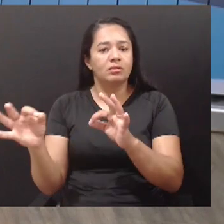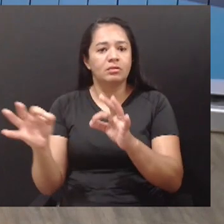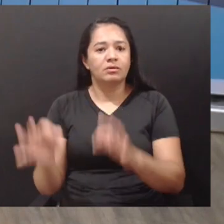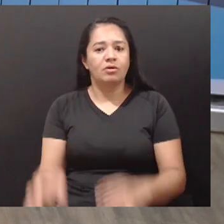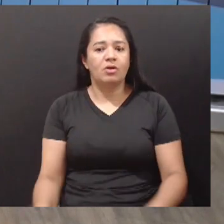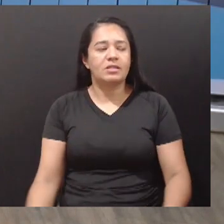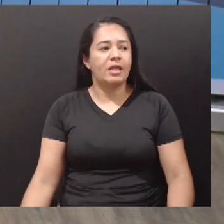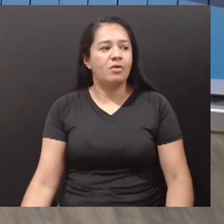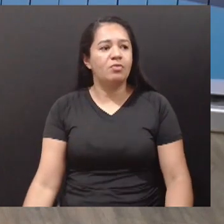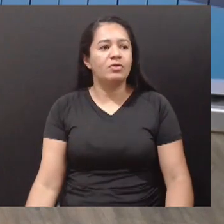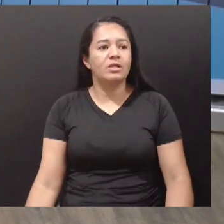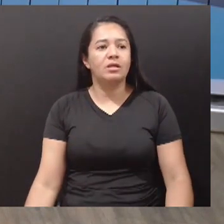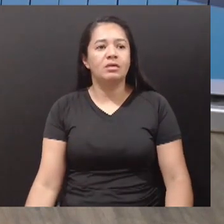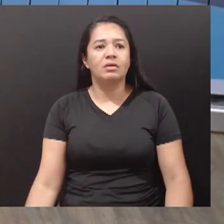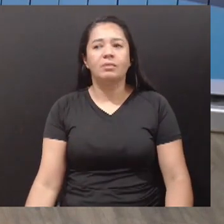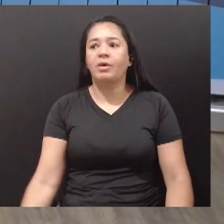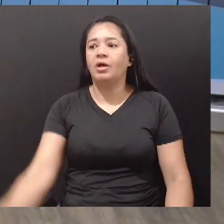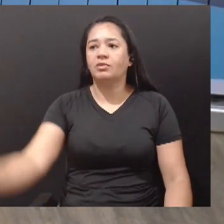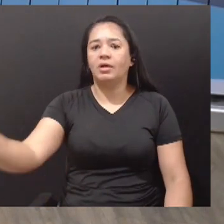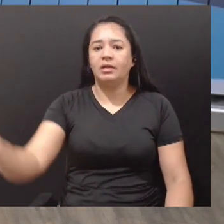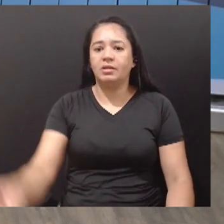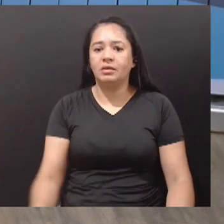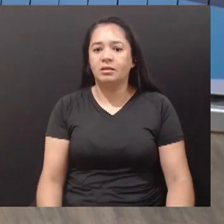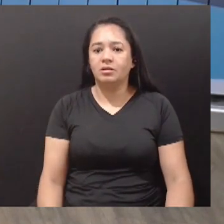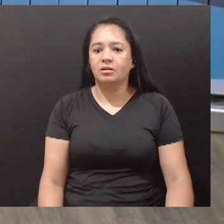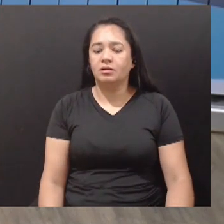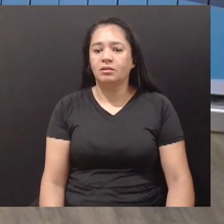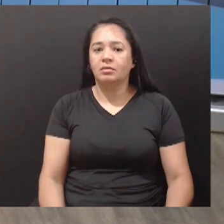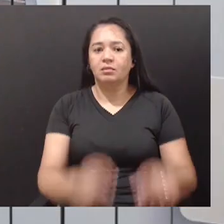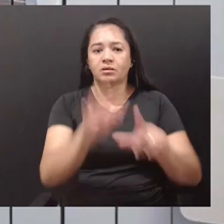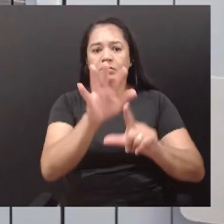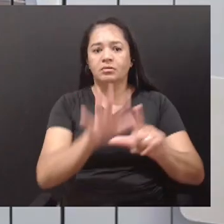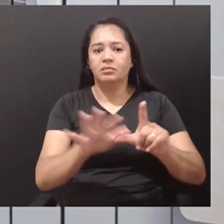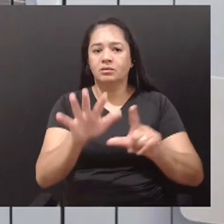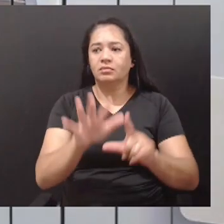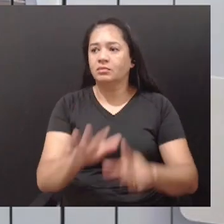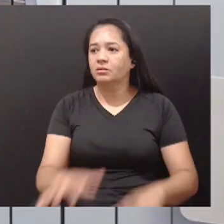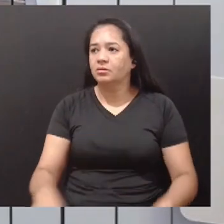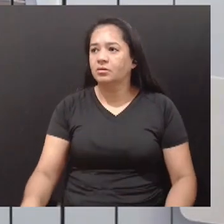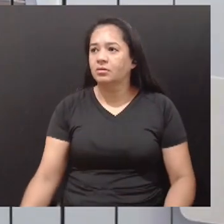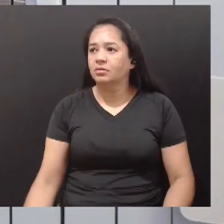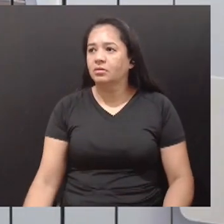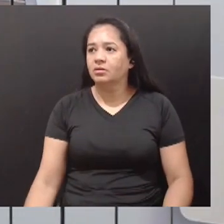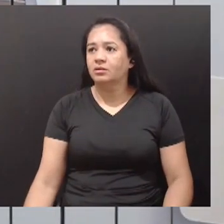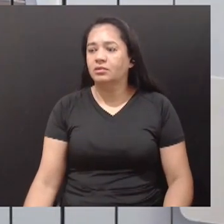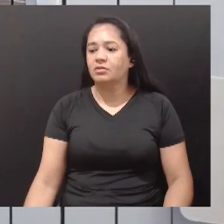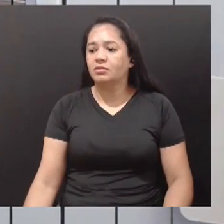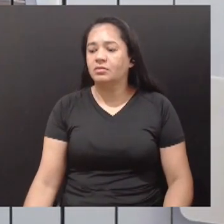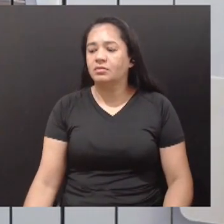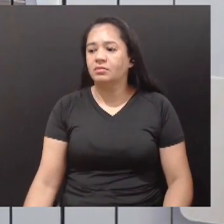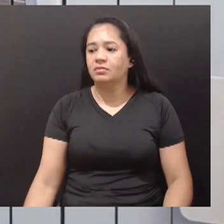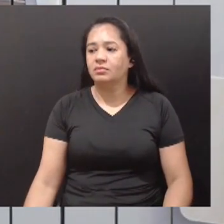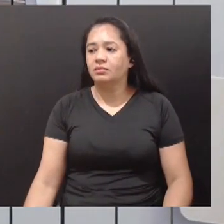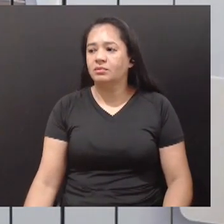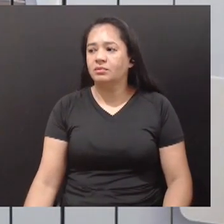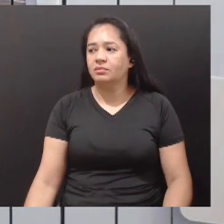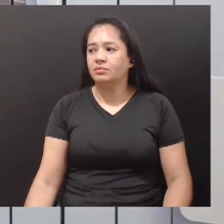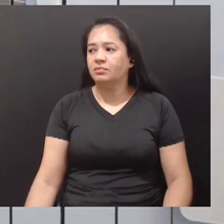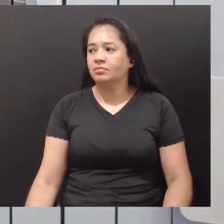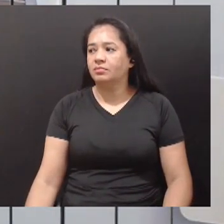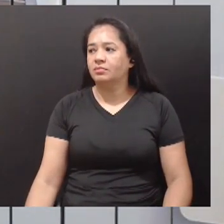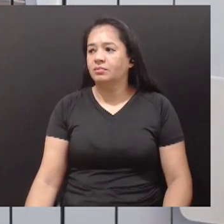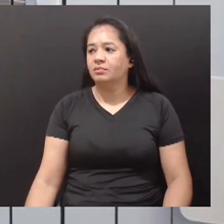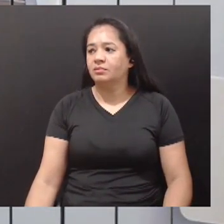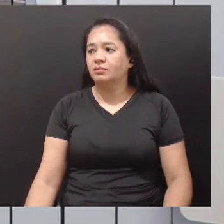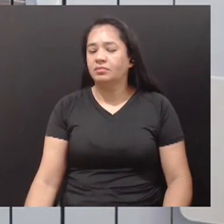telejornal, apontando a câmera do seu celular para o QR Code. A emissão de novas vias de cartões do